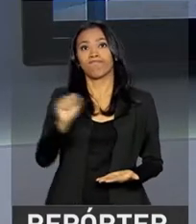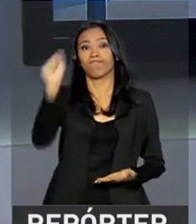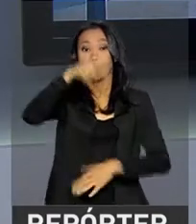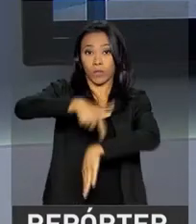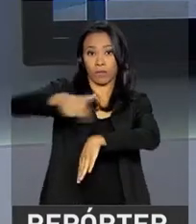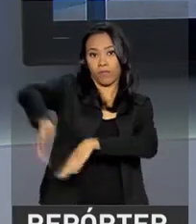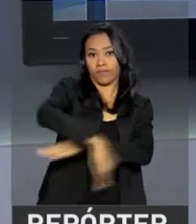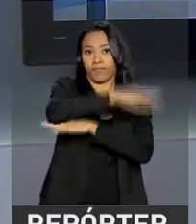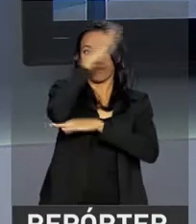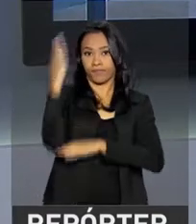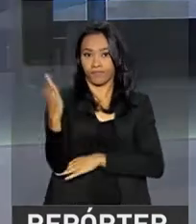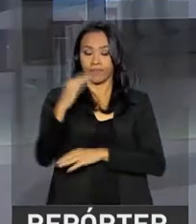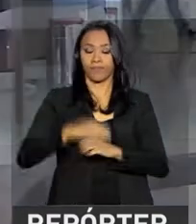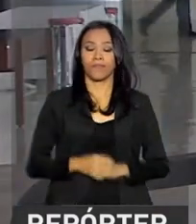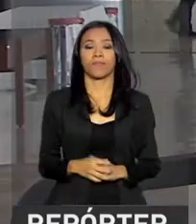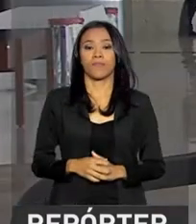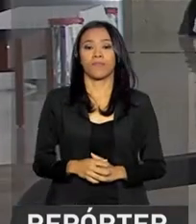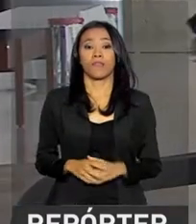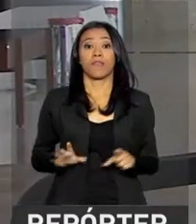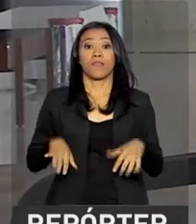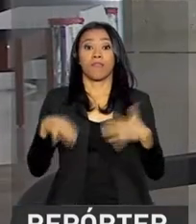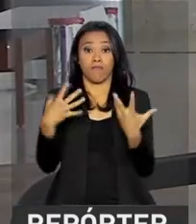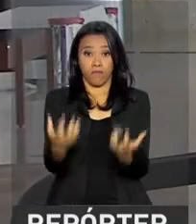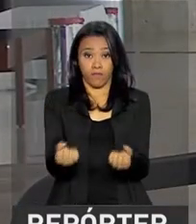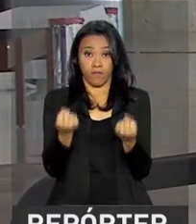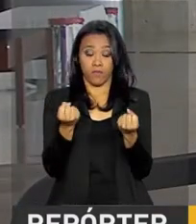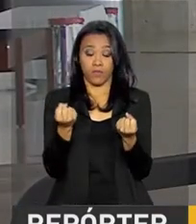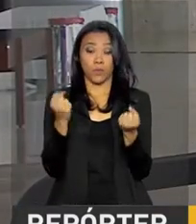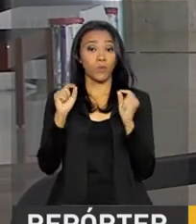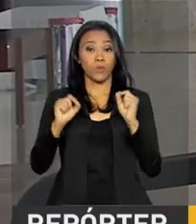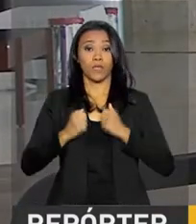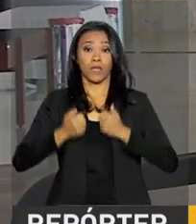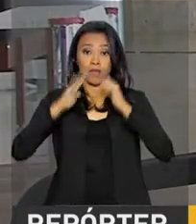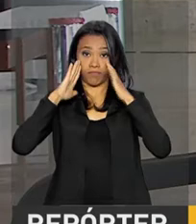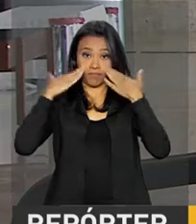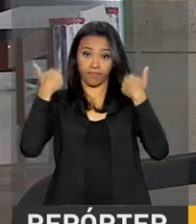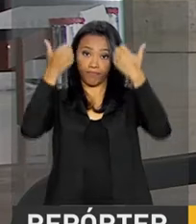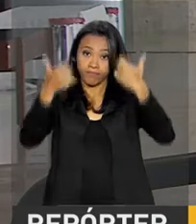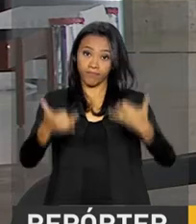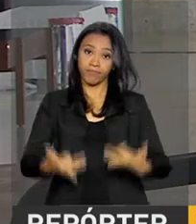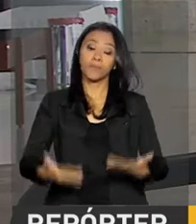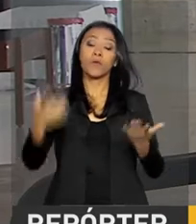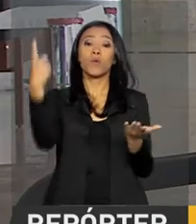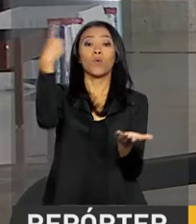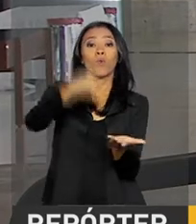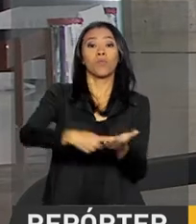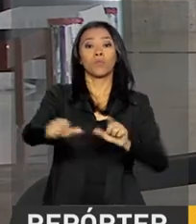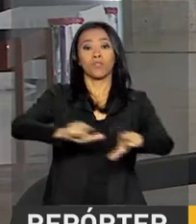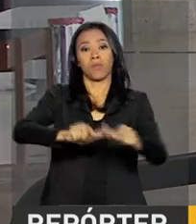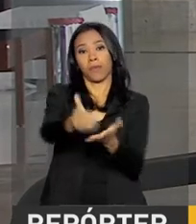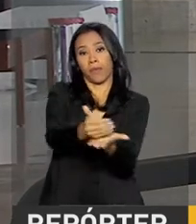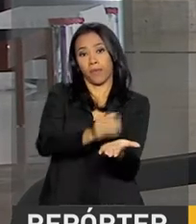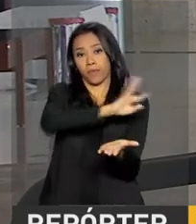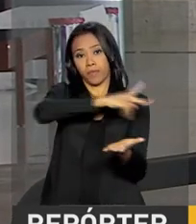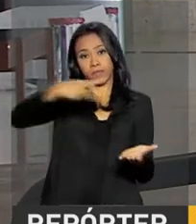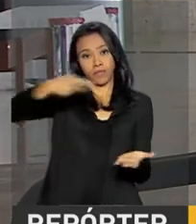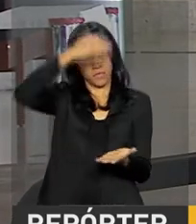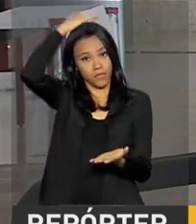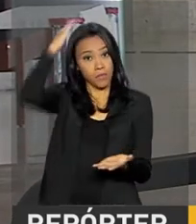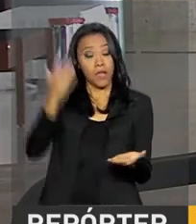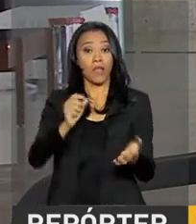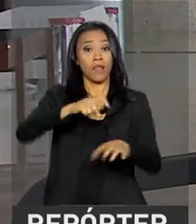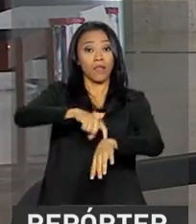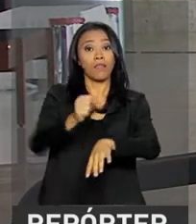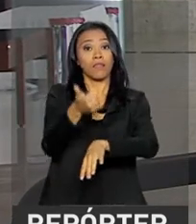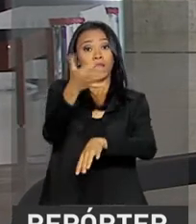carol de a todos pois agora vamos começar tendo a agenda do presidente michel temer ele recebe agora às 10 horas da manhã que no palácio do